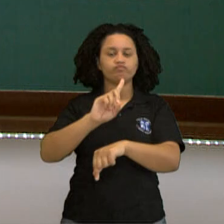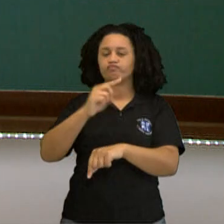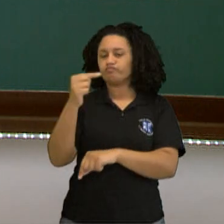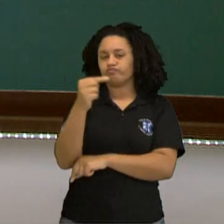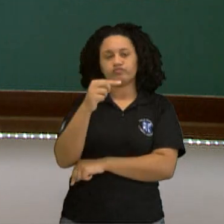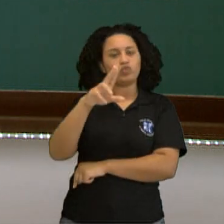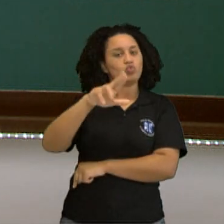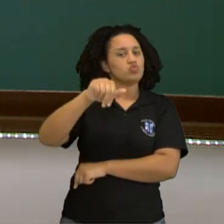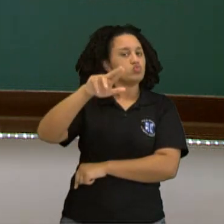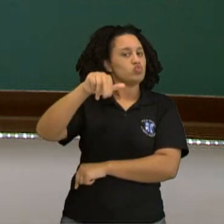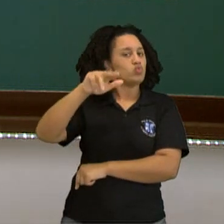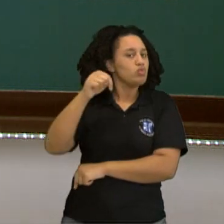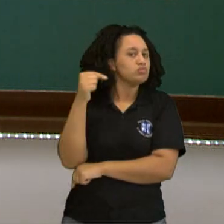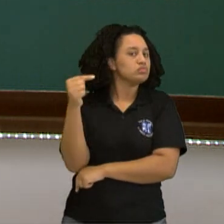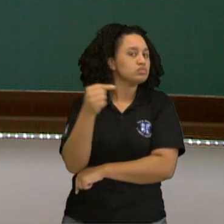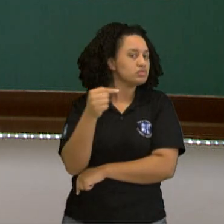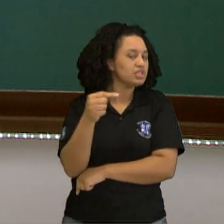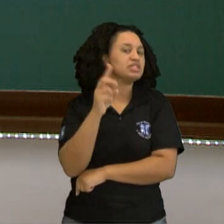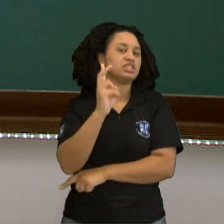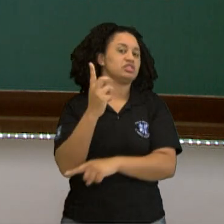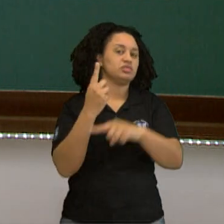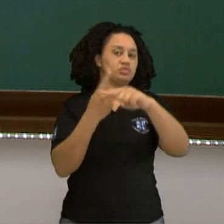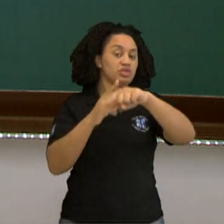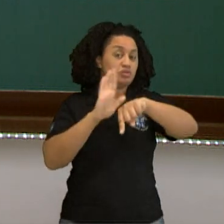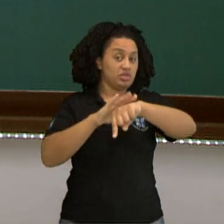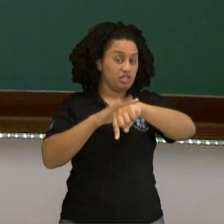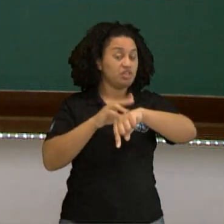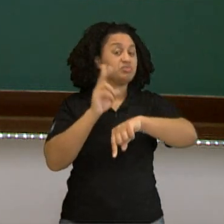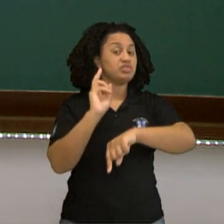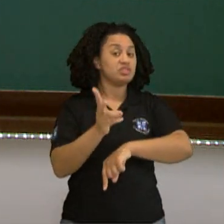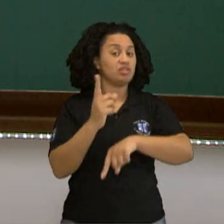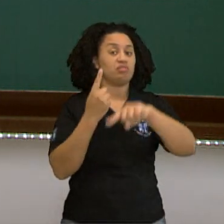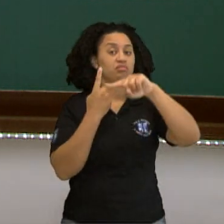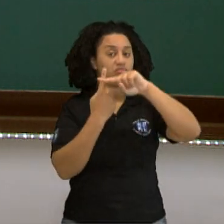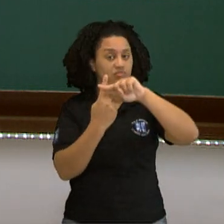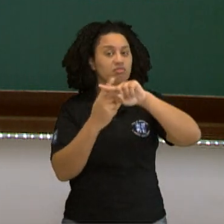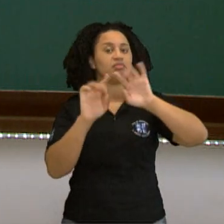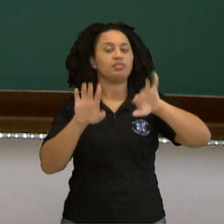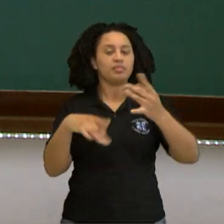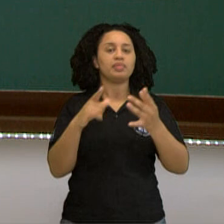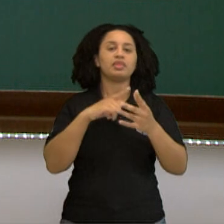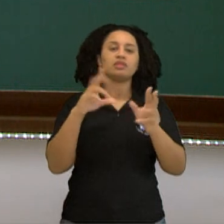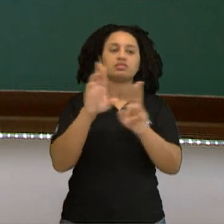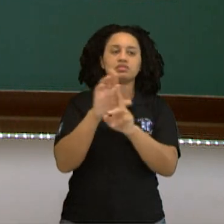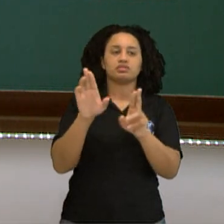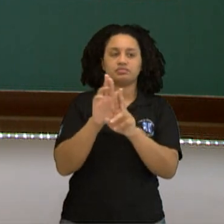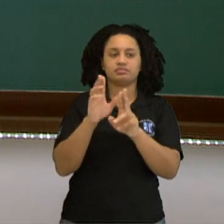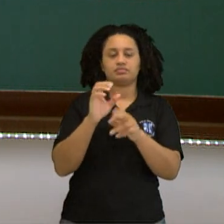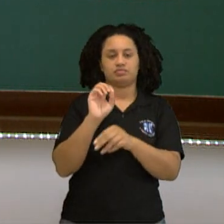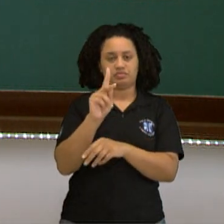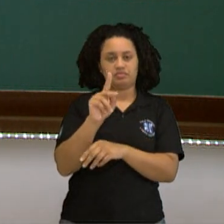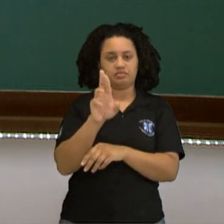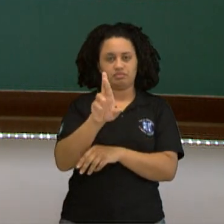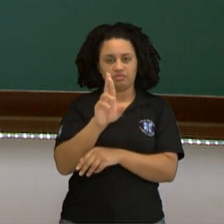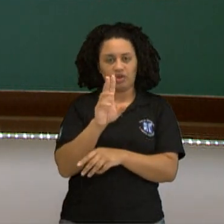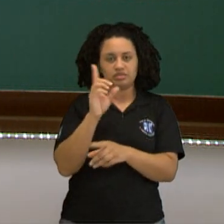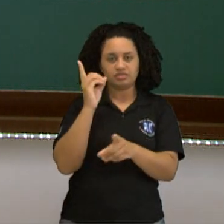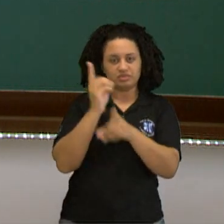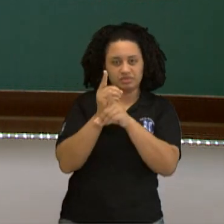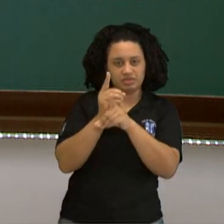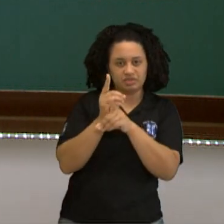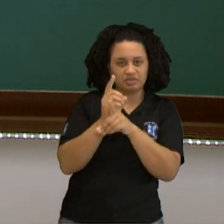negativo nunca, é sempre positivo aqui para nós, certo? Então você tem essa relaçãozinha aqui.